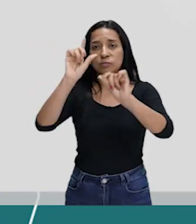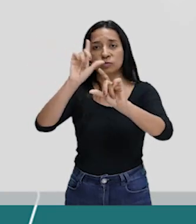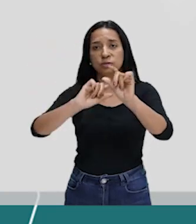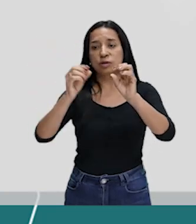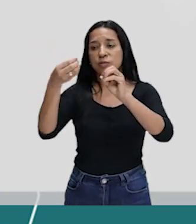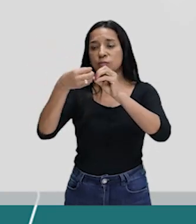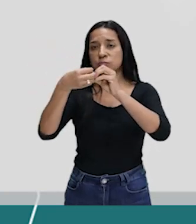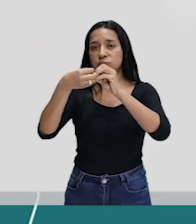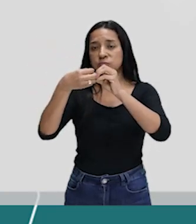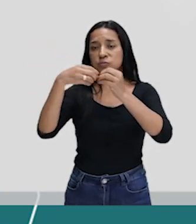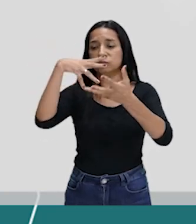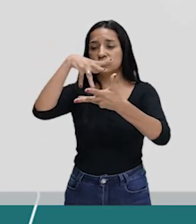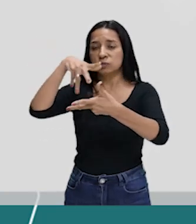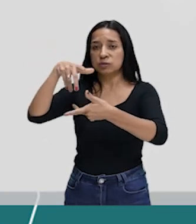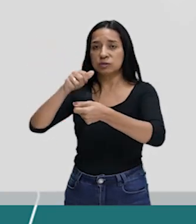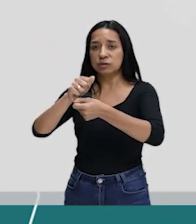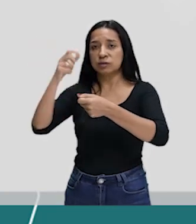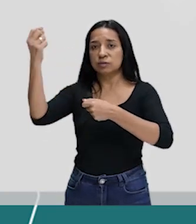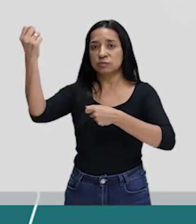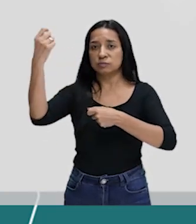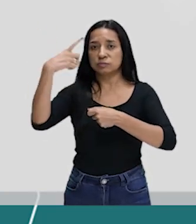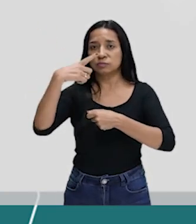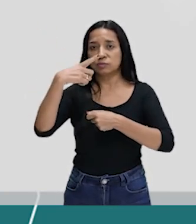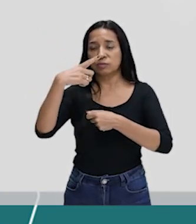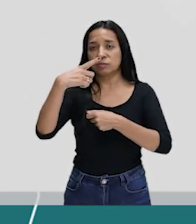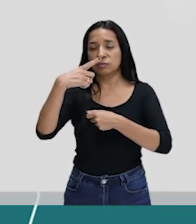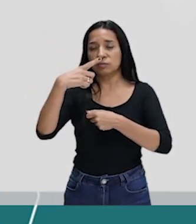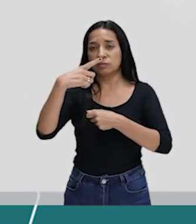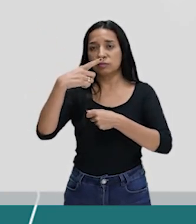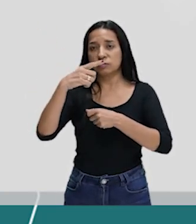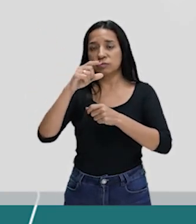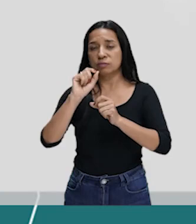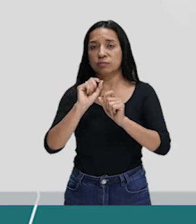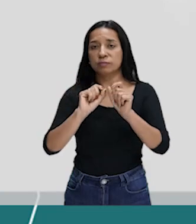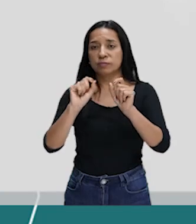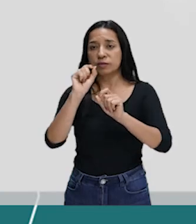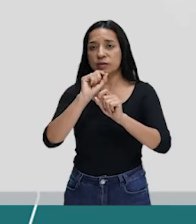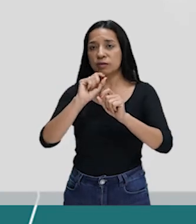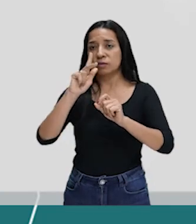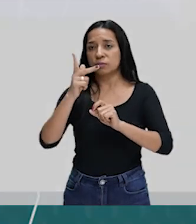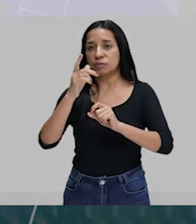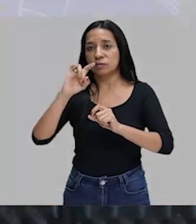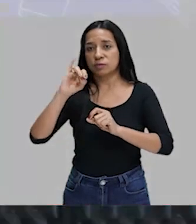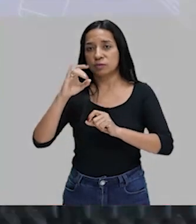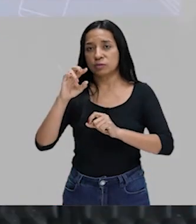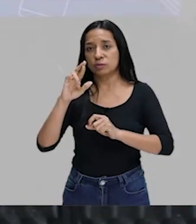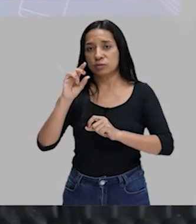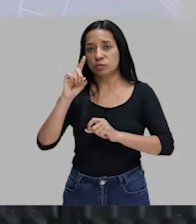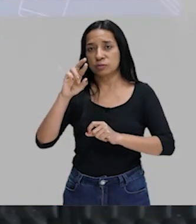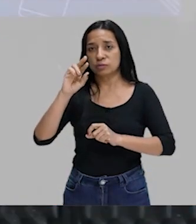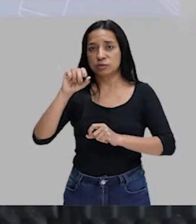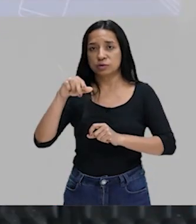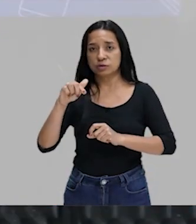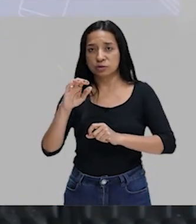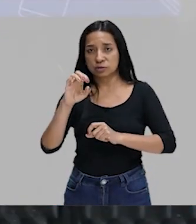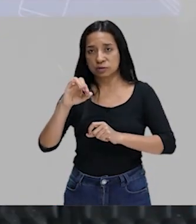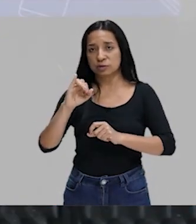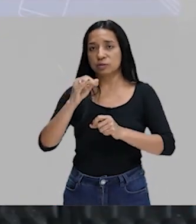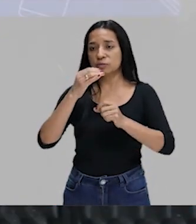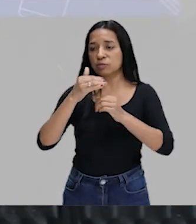próxima, né? O Sol, ele tem o hidrogênio, certo? Esse hidrogênio ele vai